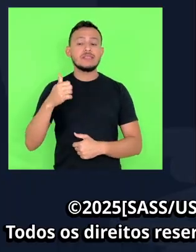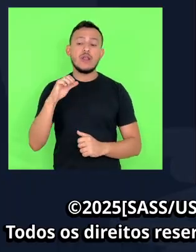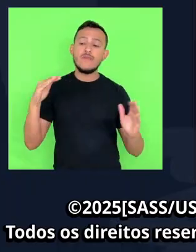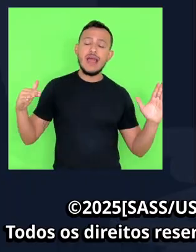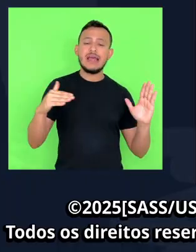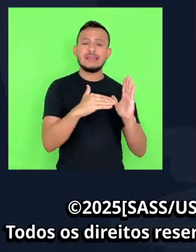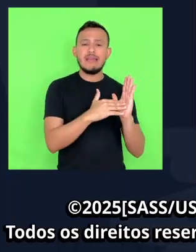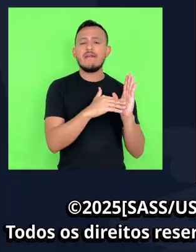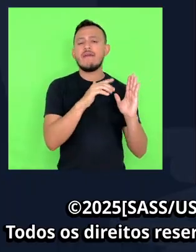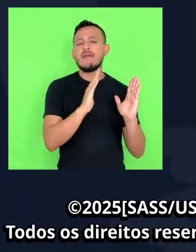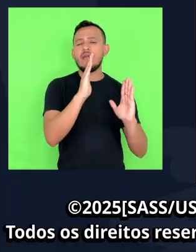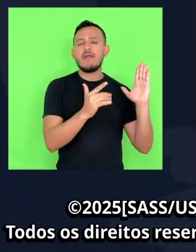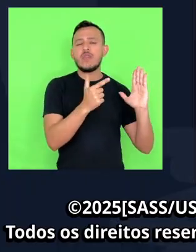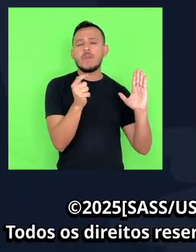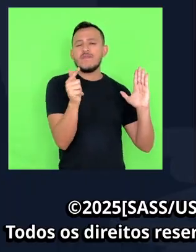2019 até